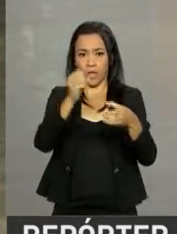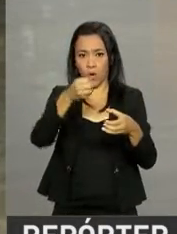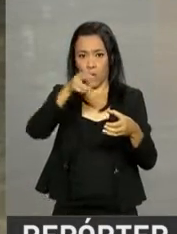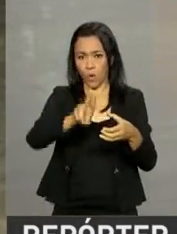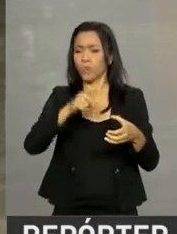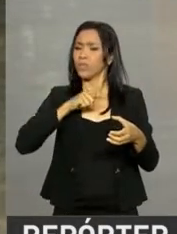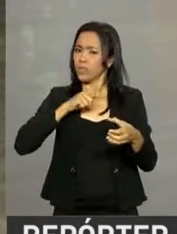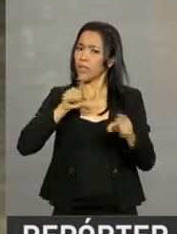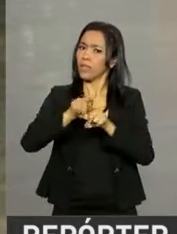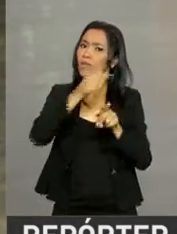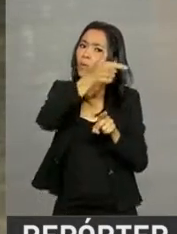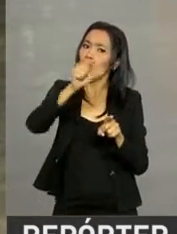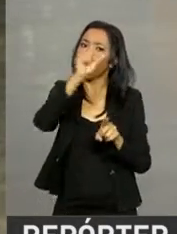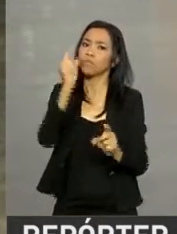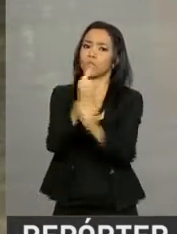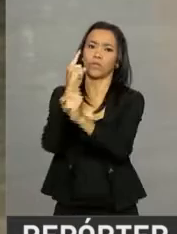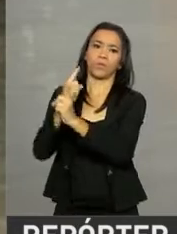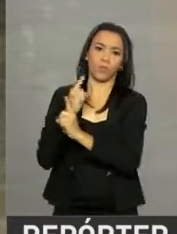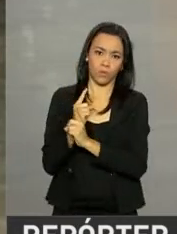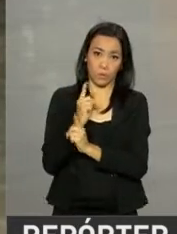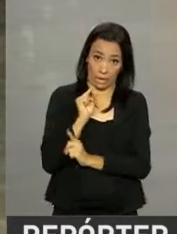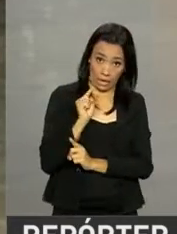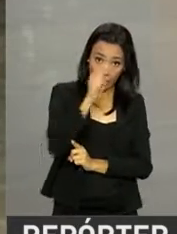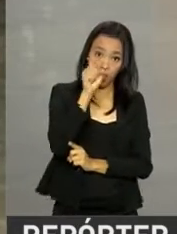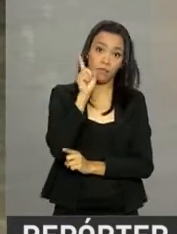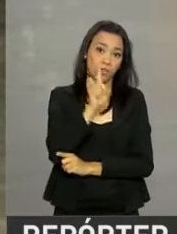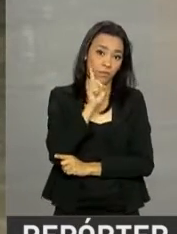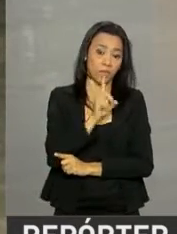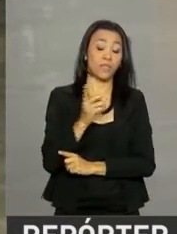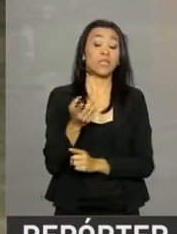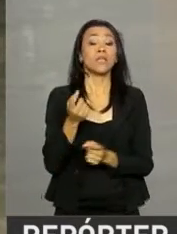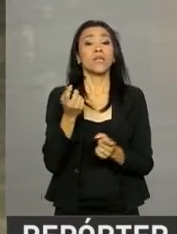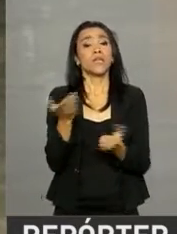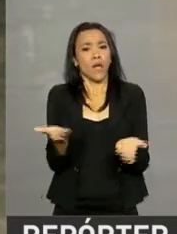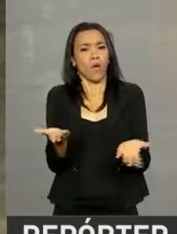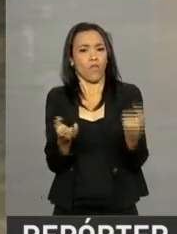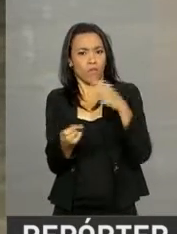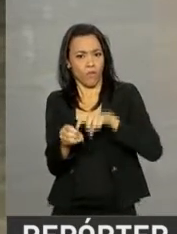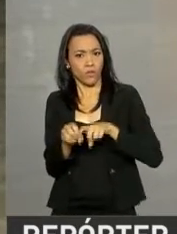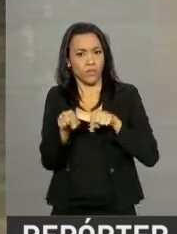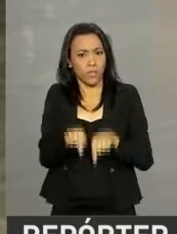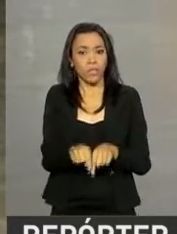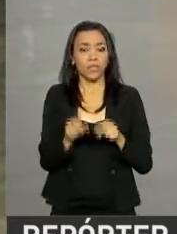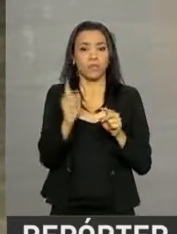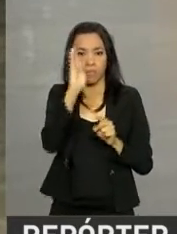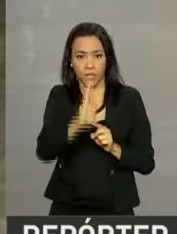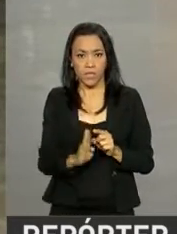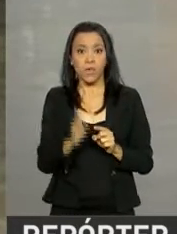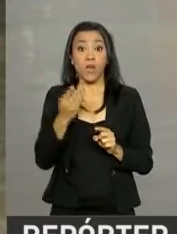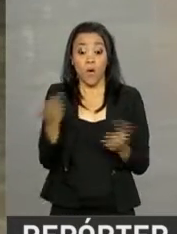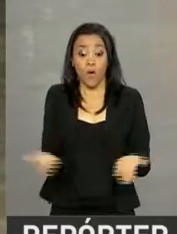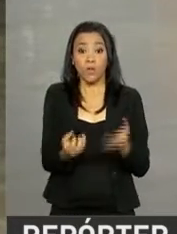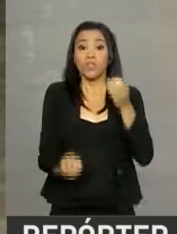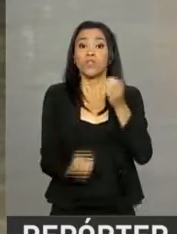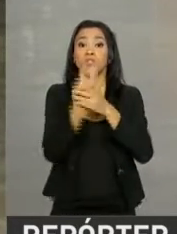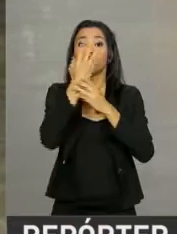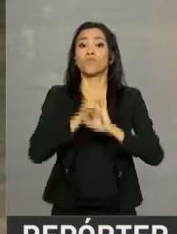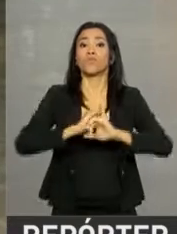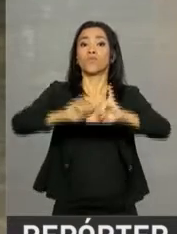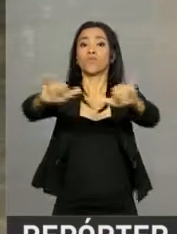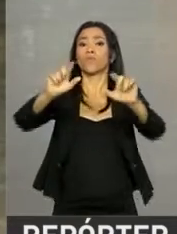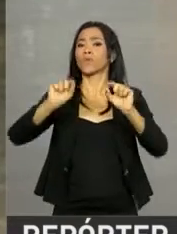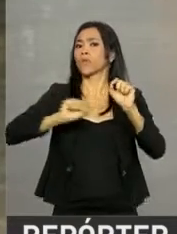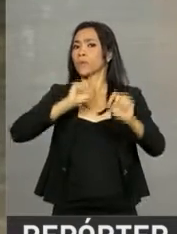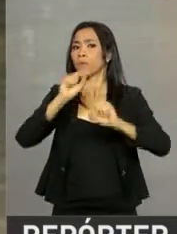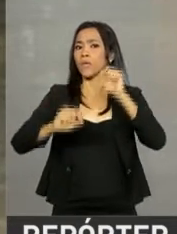outros compromisso e em seu primeiro compromisso oficial nesse retorno seu tema e lança hoje a reformulação reestruturação